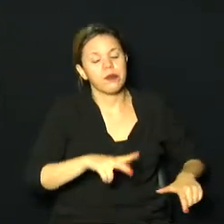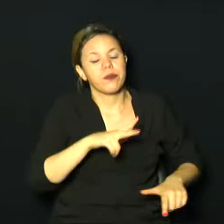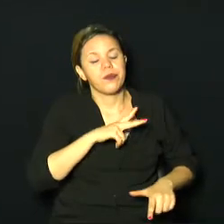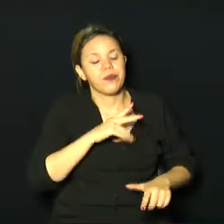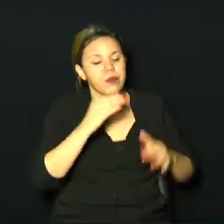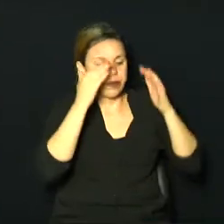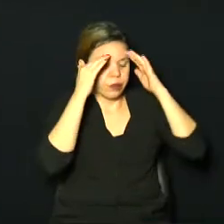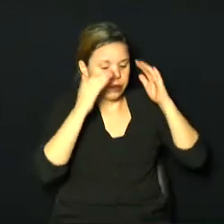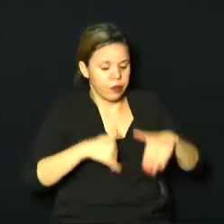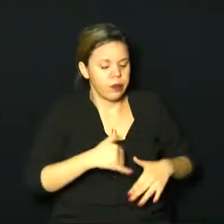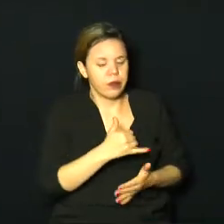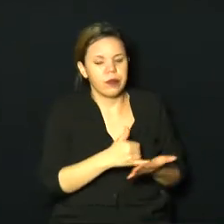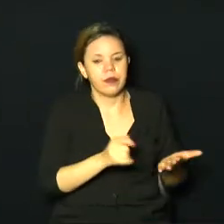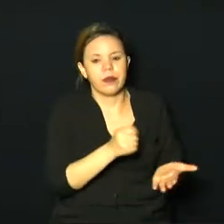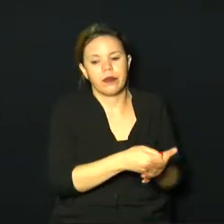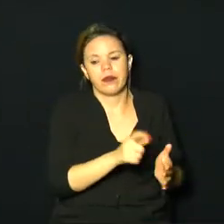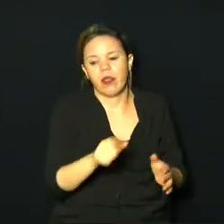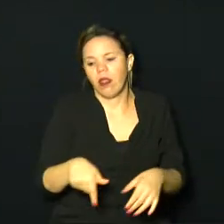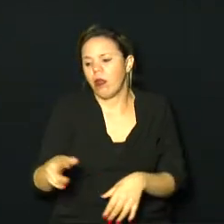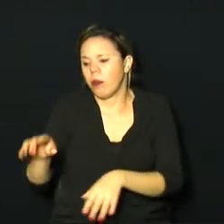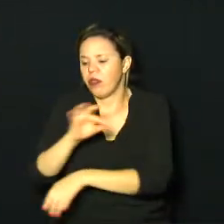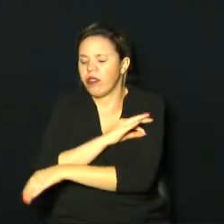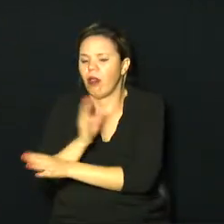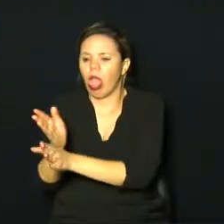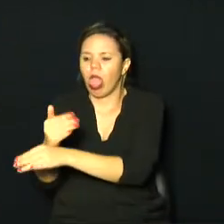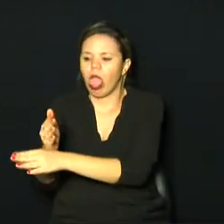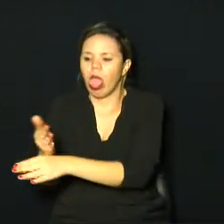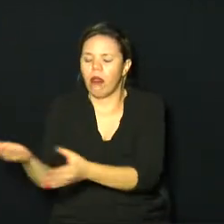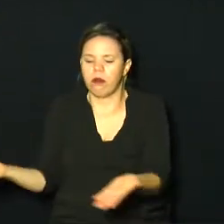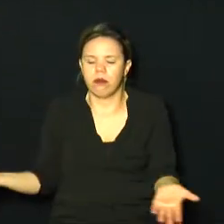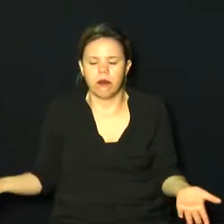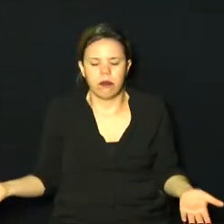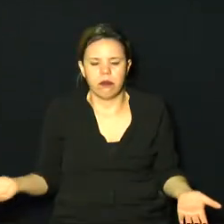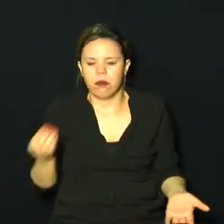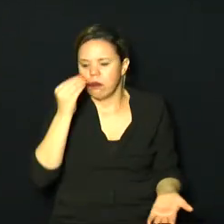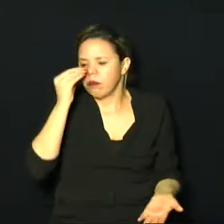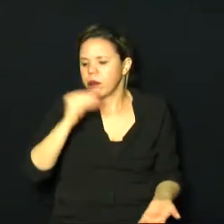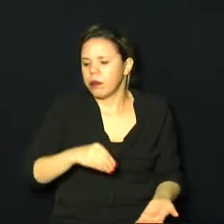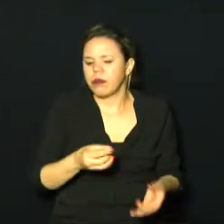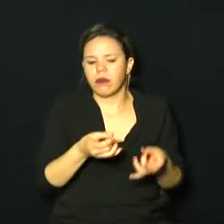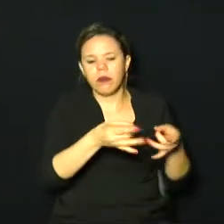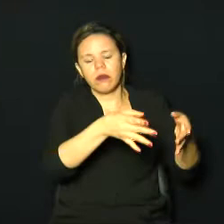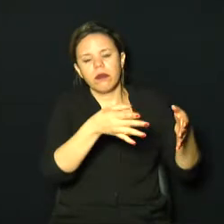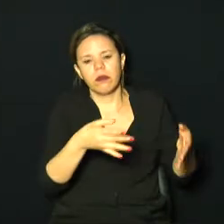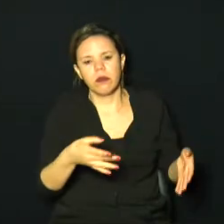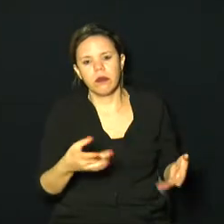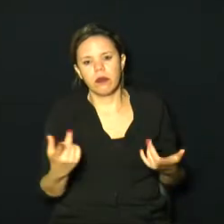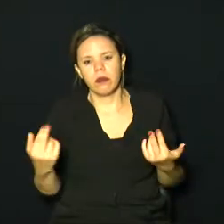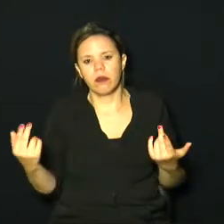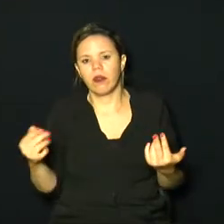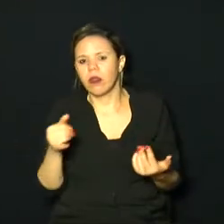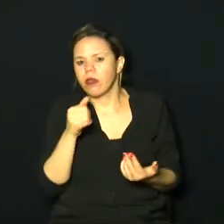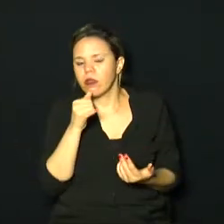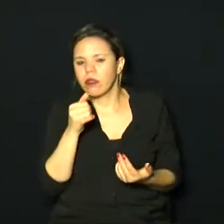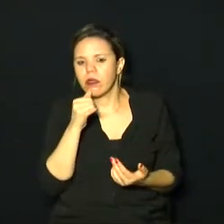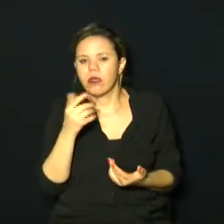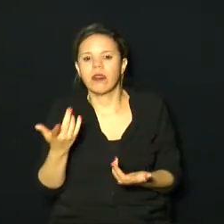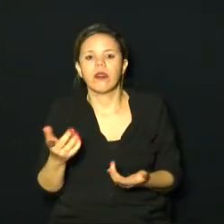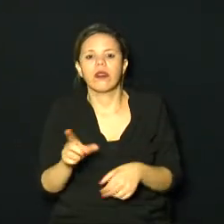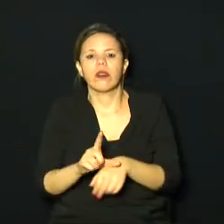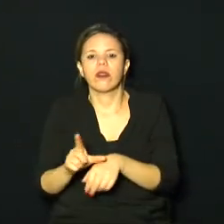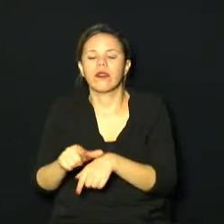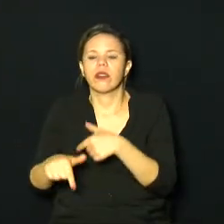ela é simplesmente lavar as mãos. Ela negligencia, legitima, é igual a lógica de serviço público, sucateia para